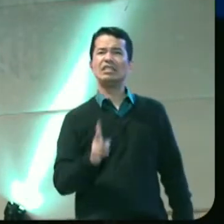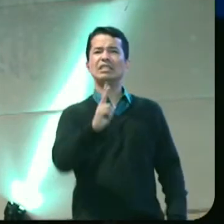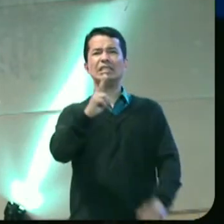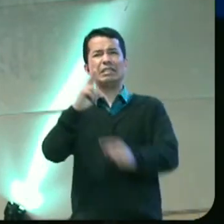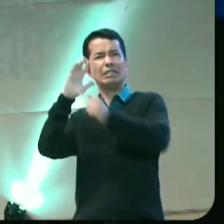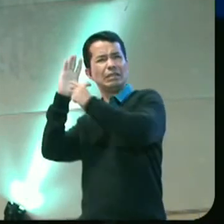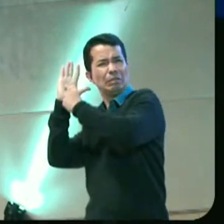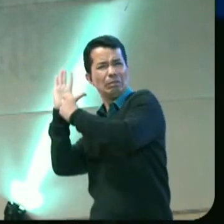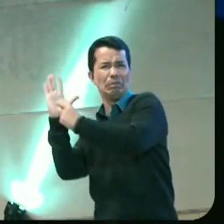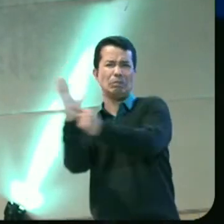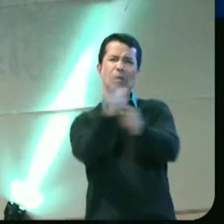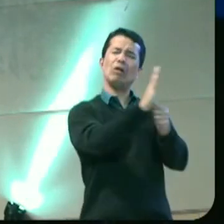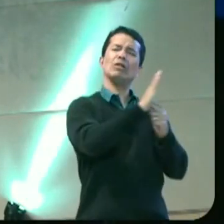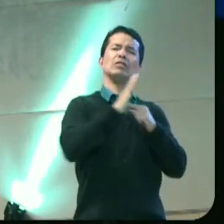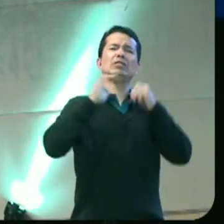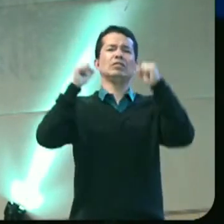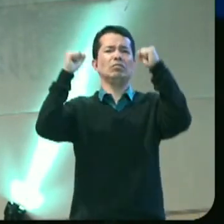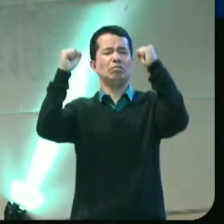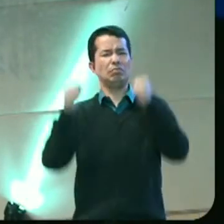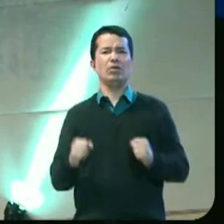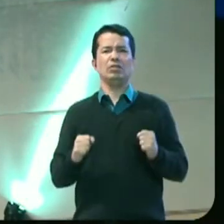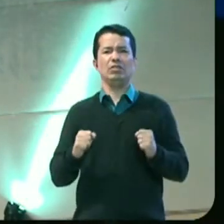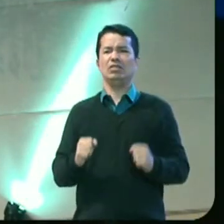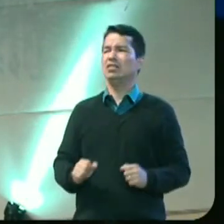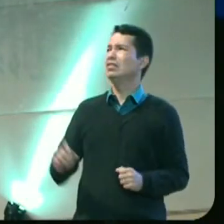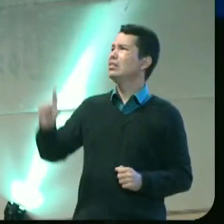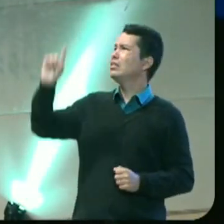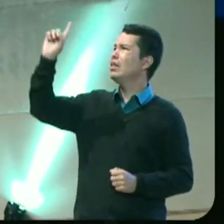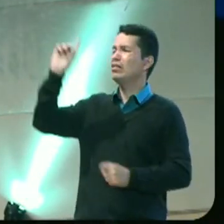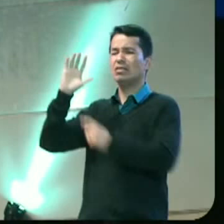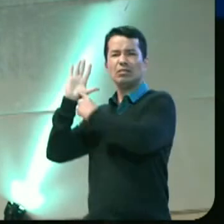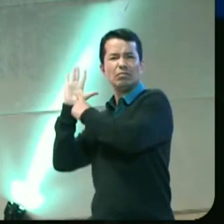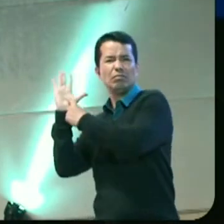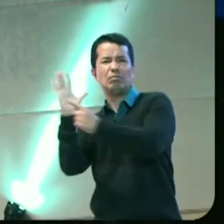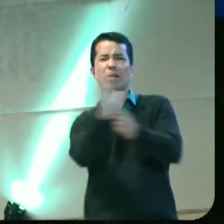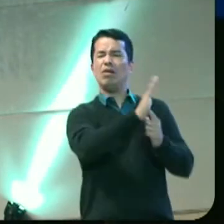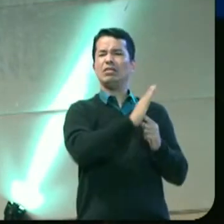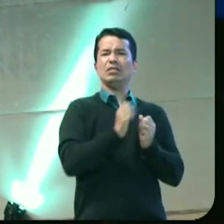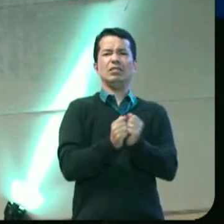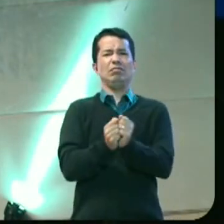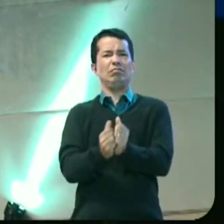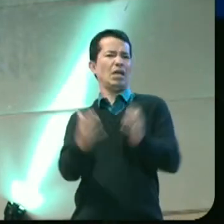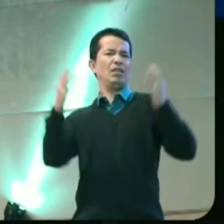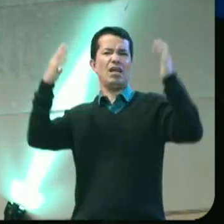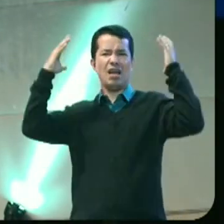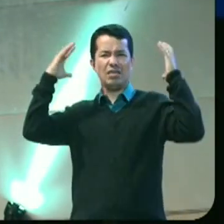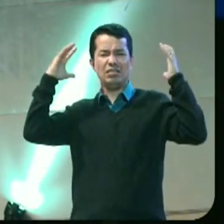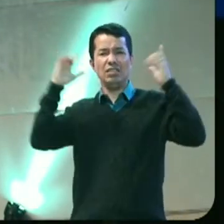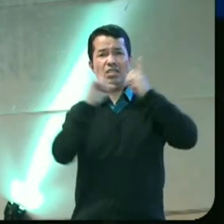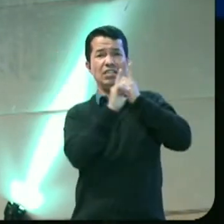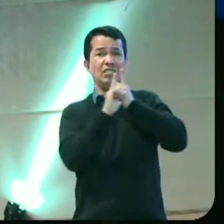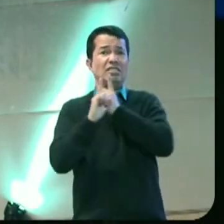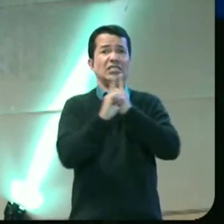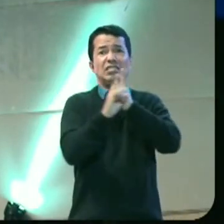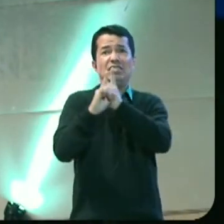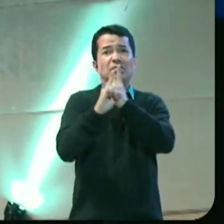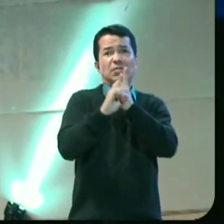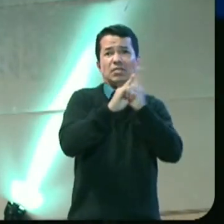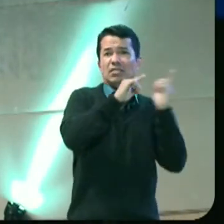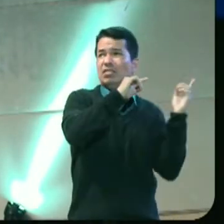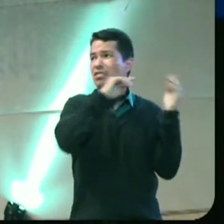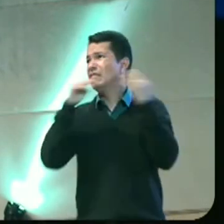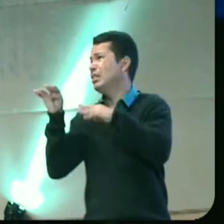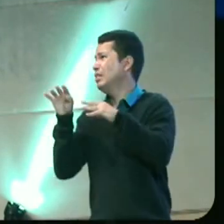maneira poderosa. Então naquele momento, quando eles correm para Jesus, Jesus se